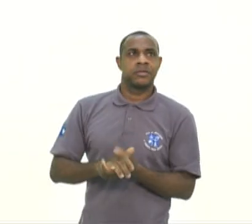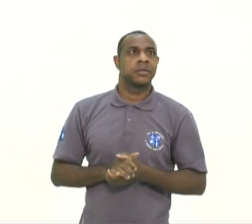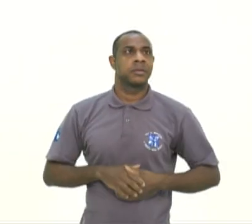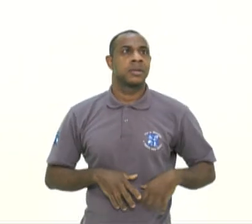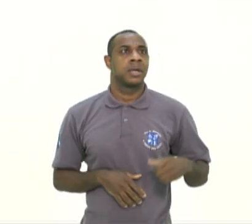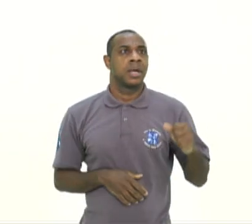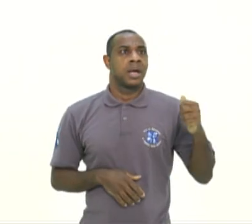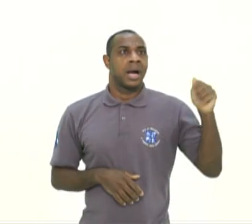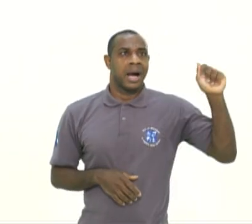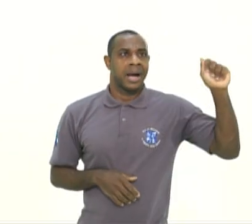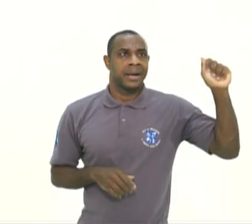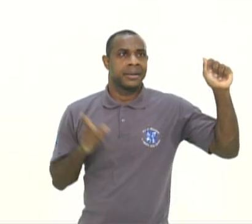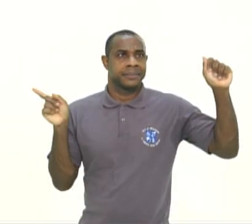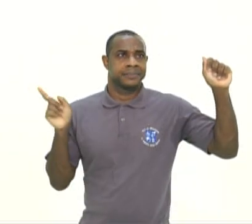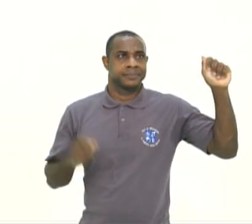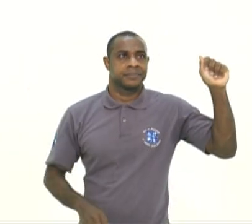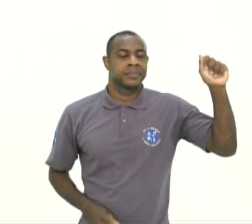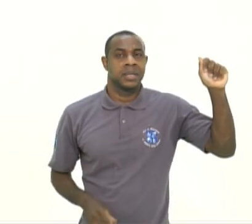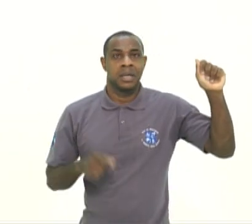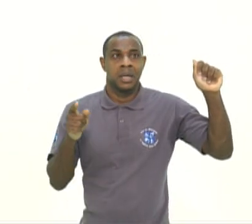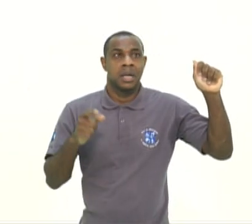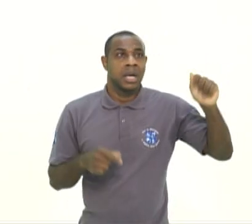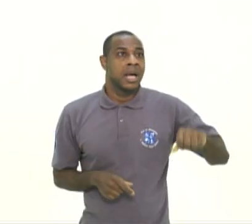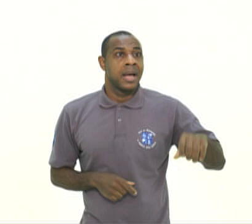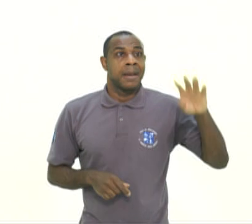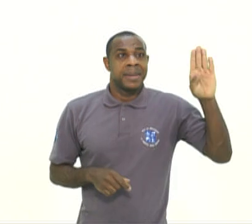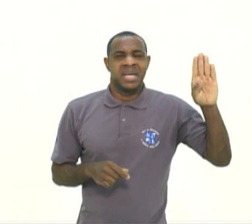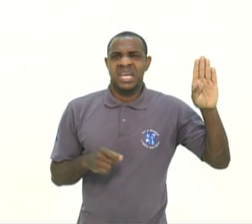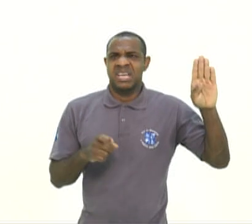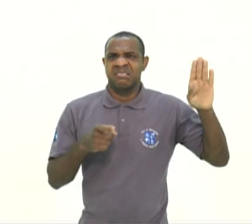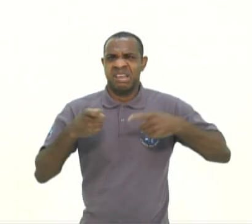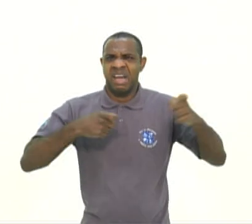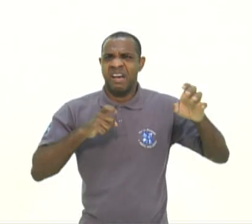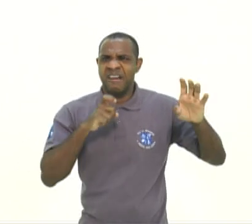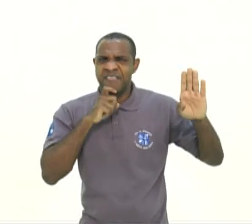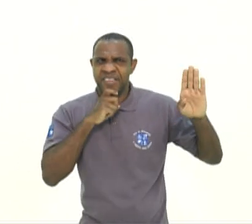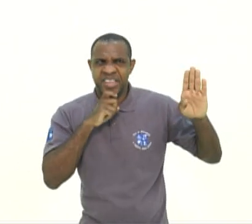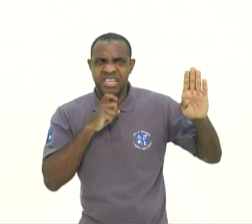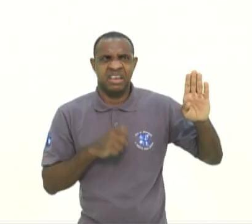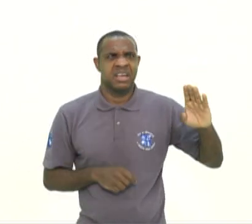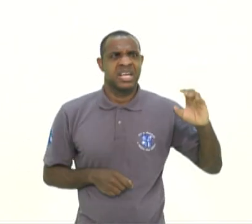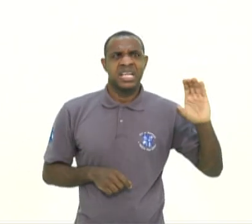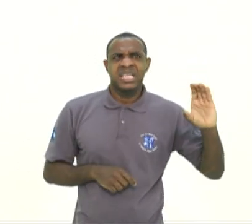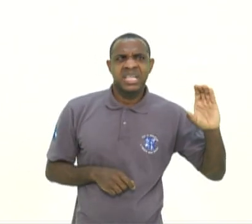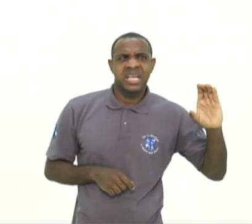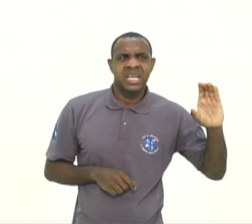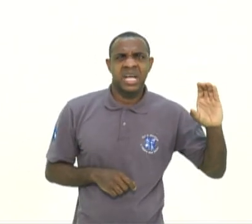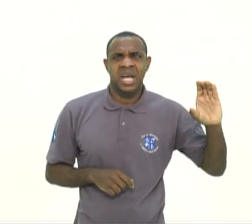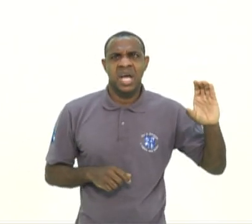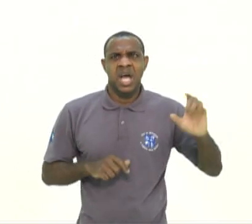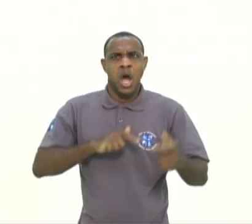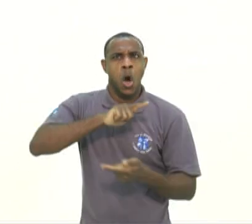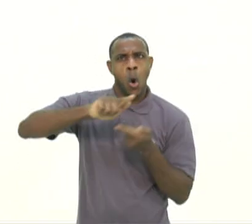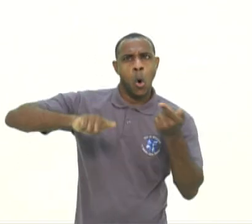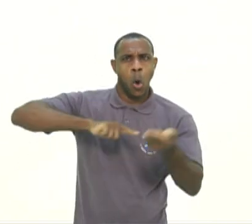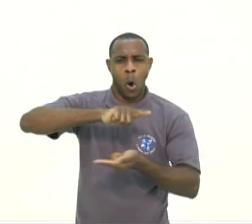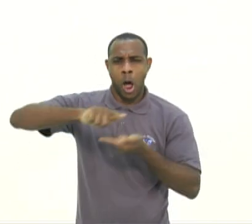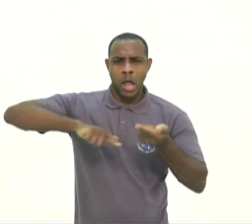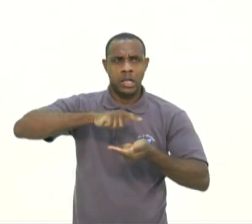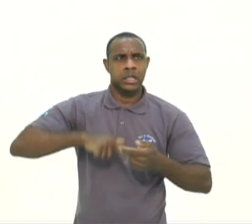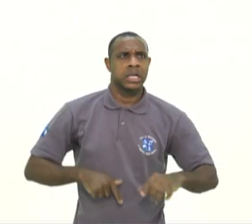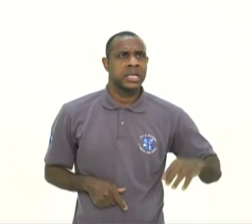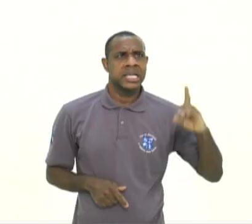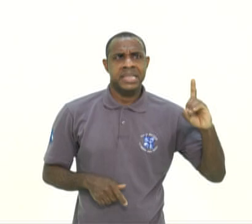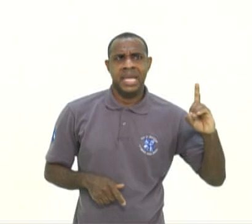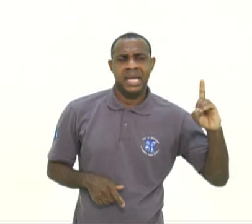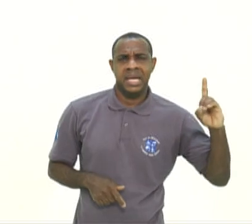geoeconomia. Letra B, Guerra Fria. Letra C, globalização. Ou